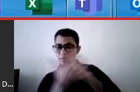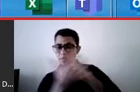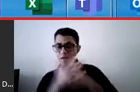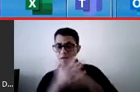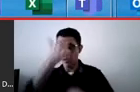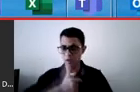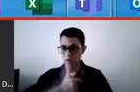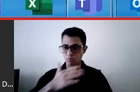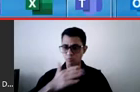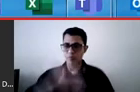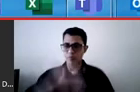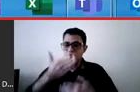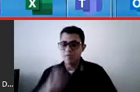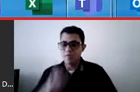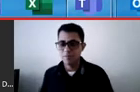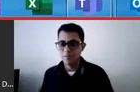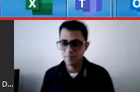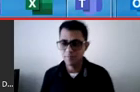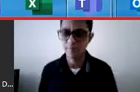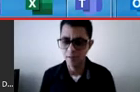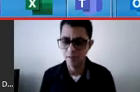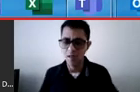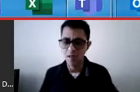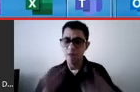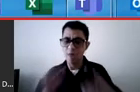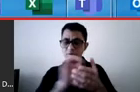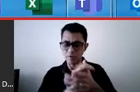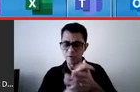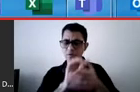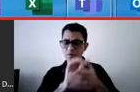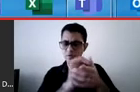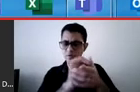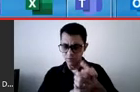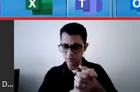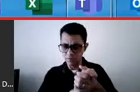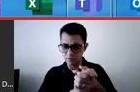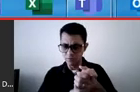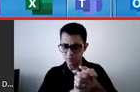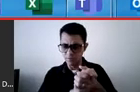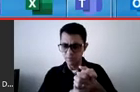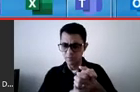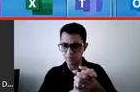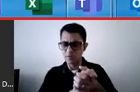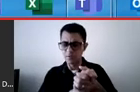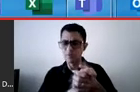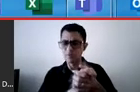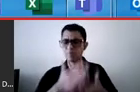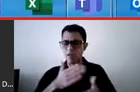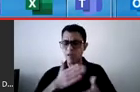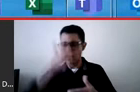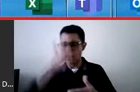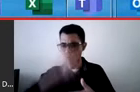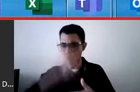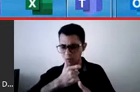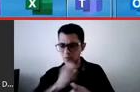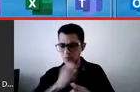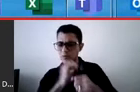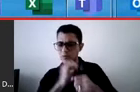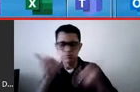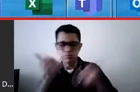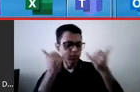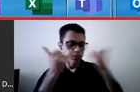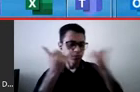assustado, né? Minha esposa tem comorbidades, eu também tenho, e com isso, aquela quantidade de